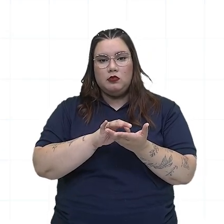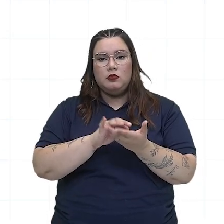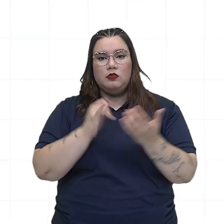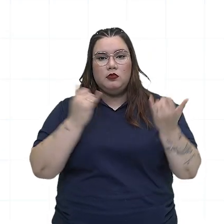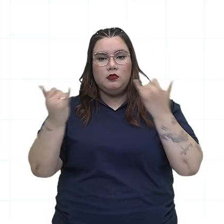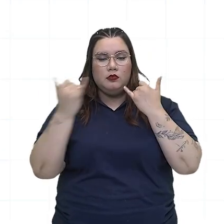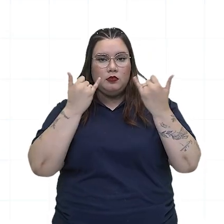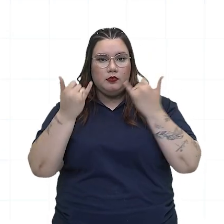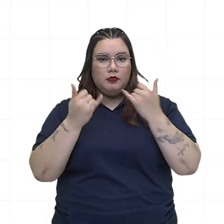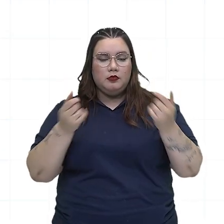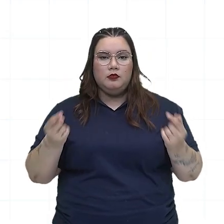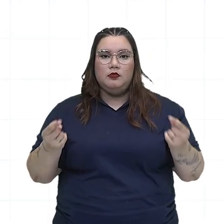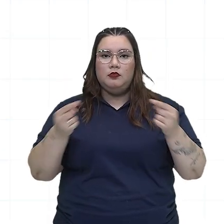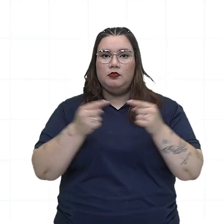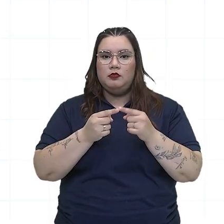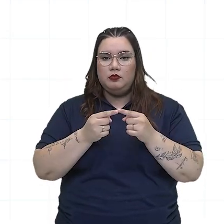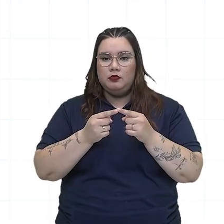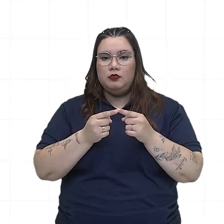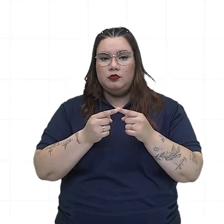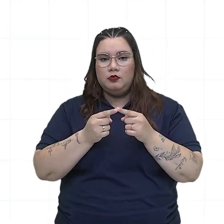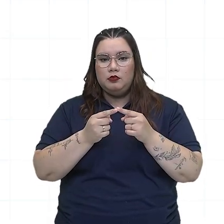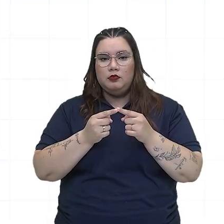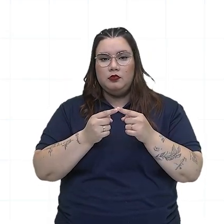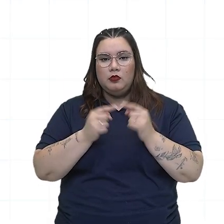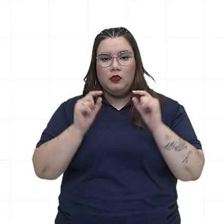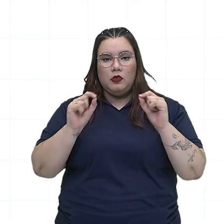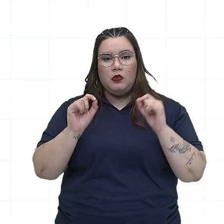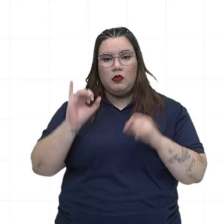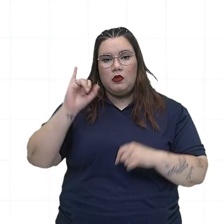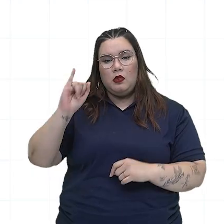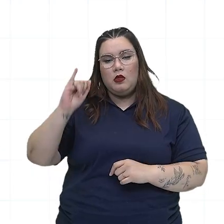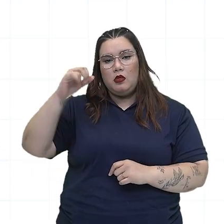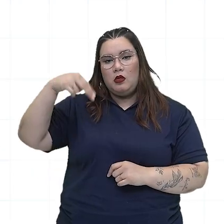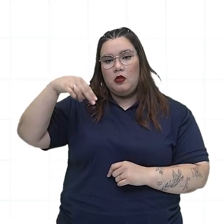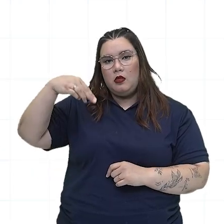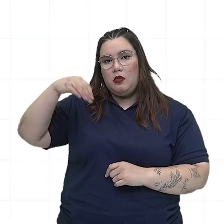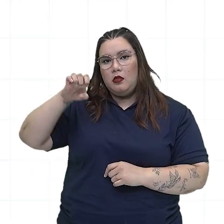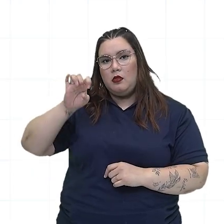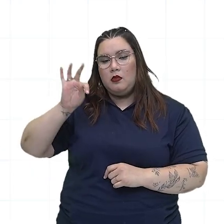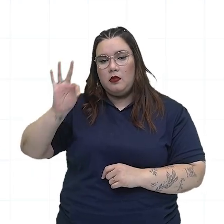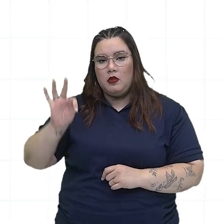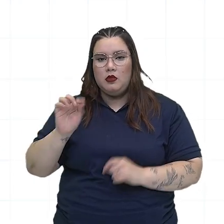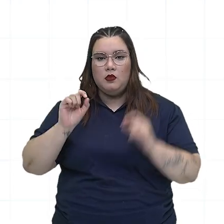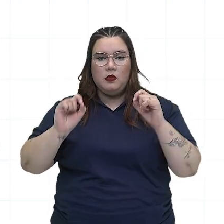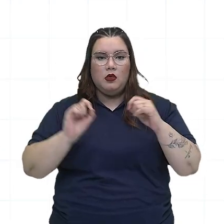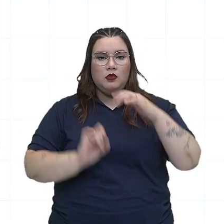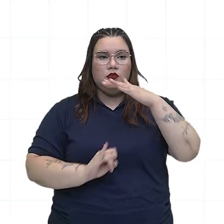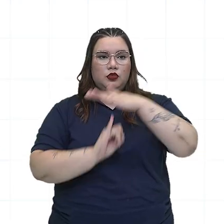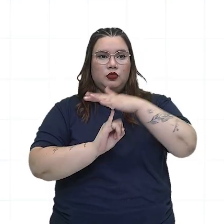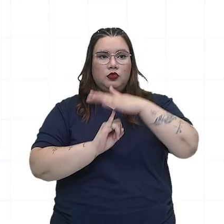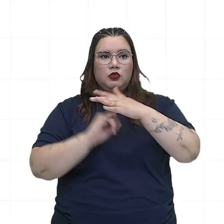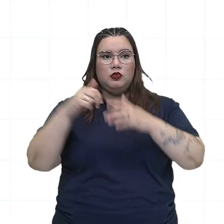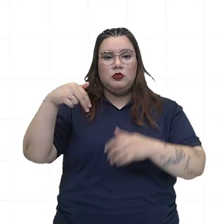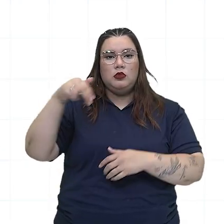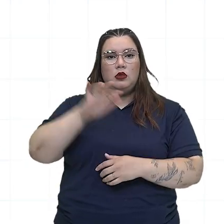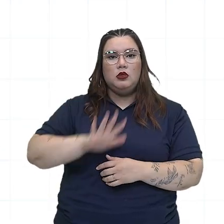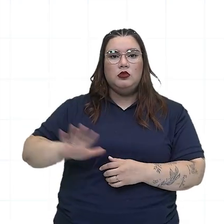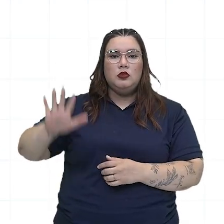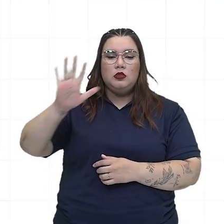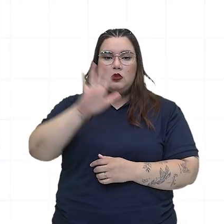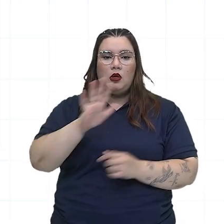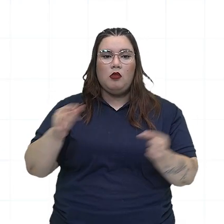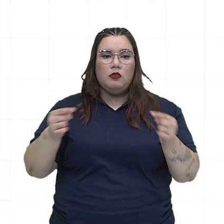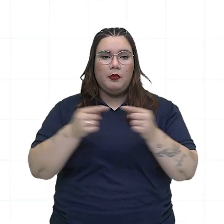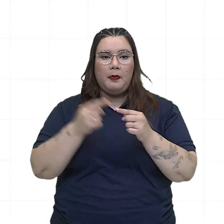utilizando aqui as informações do IMET, o Instituto Nacional de